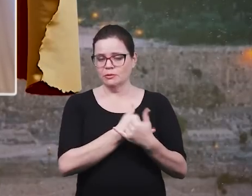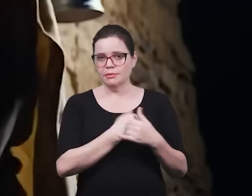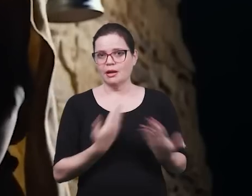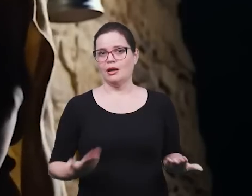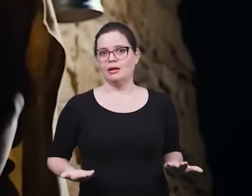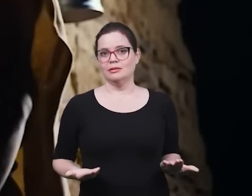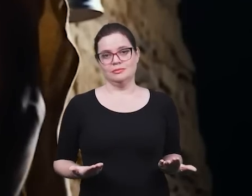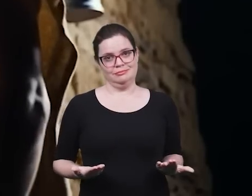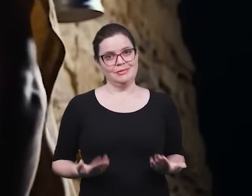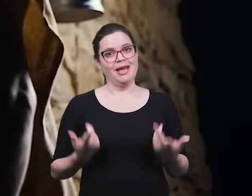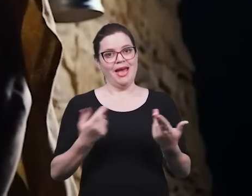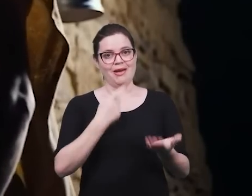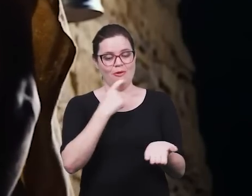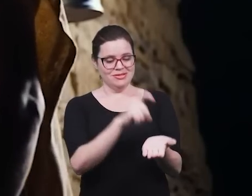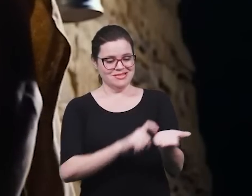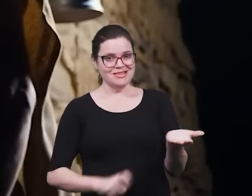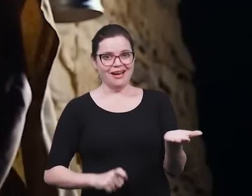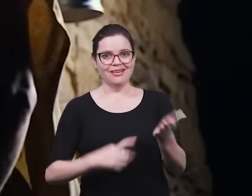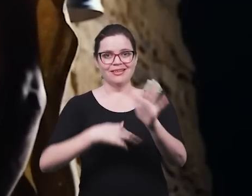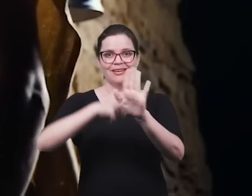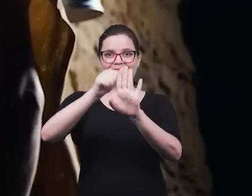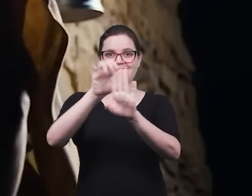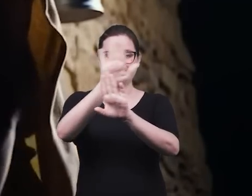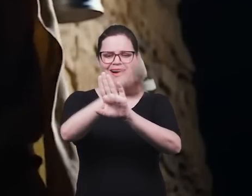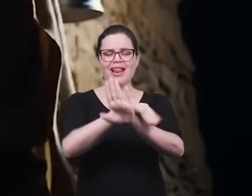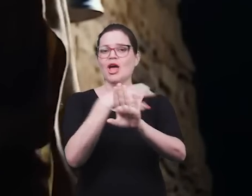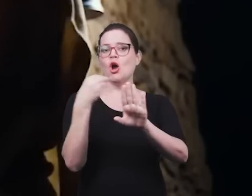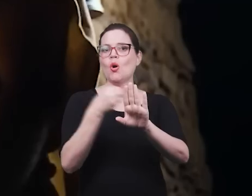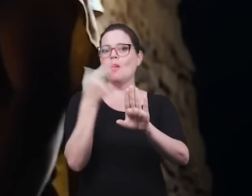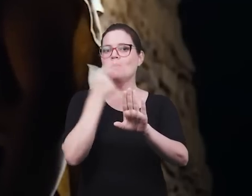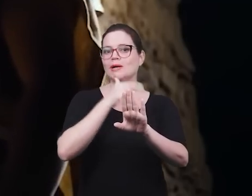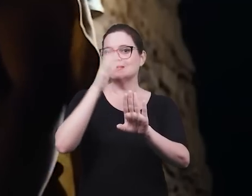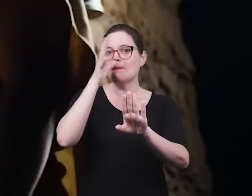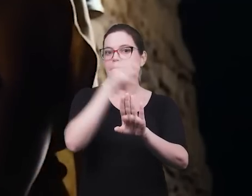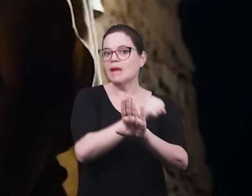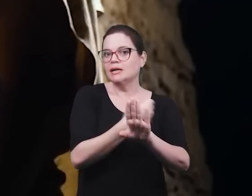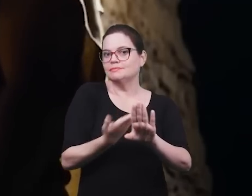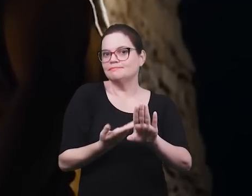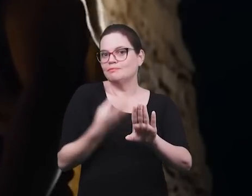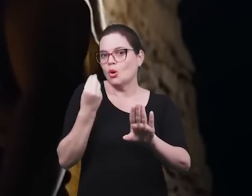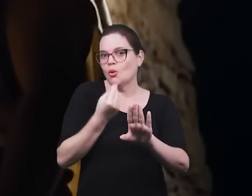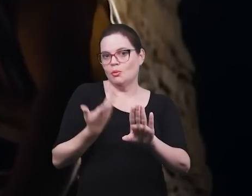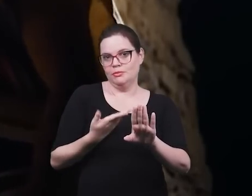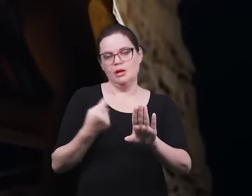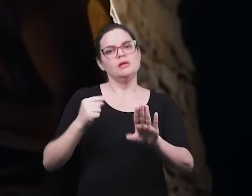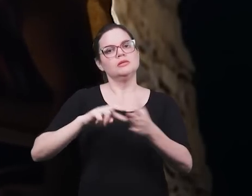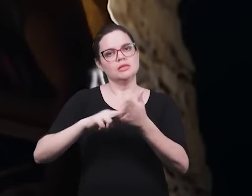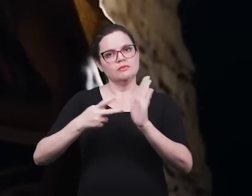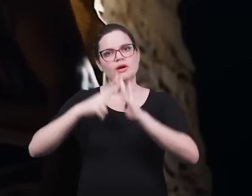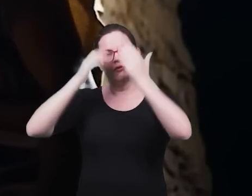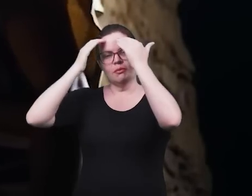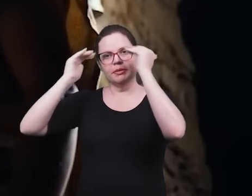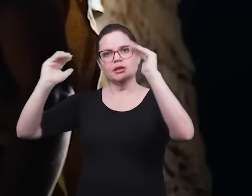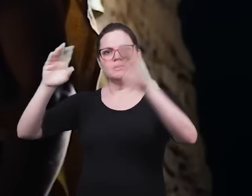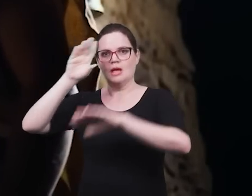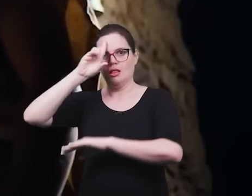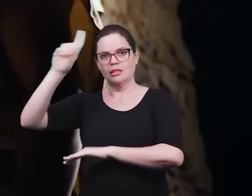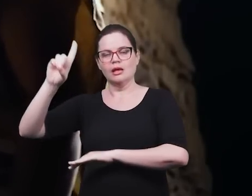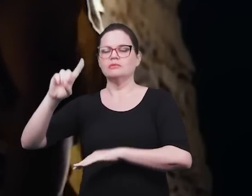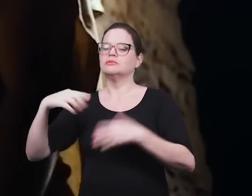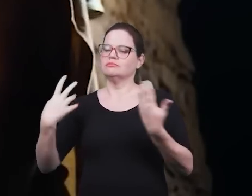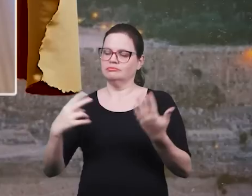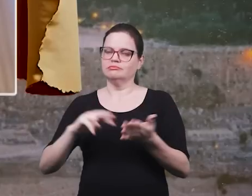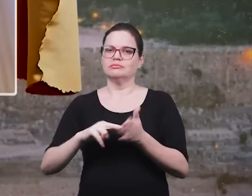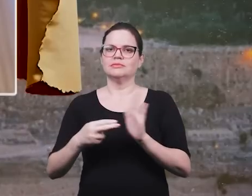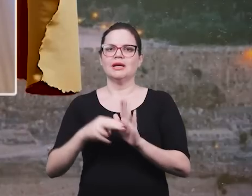nas portas. Era a sinalização de que havia ali dentro um povo obediente ao que o Senhor estava falando.